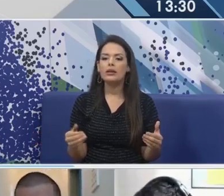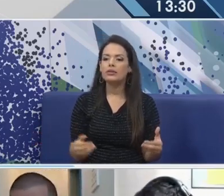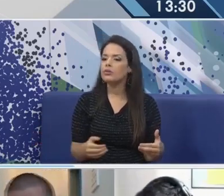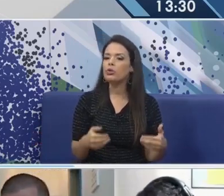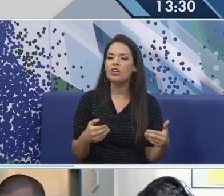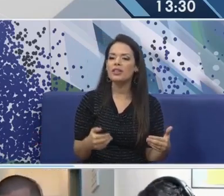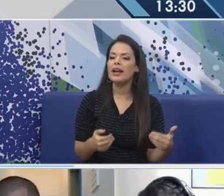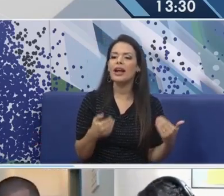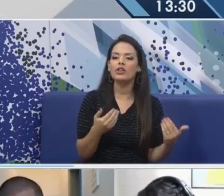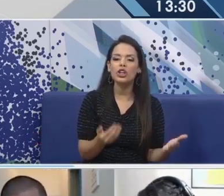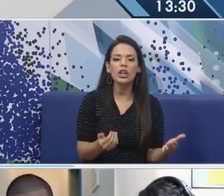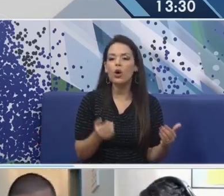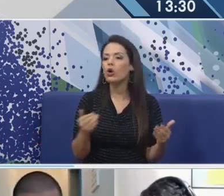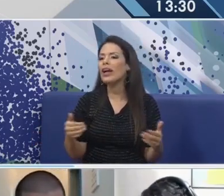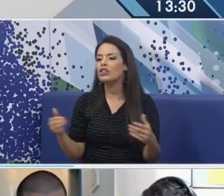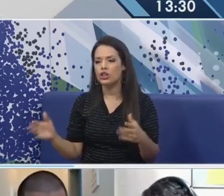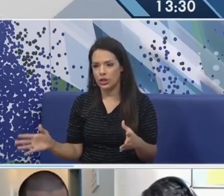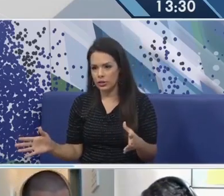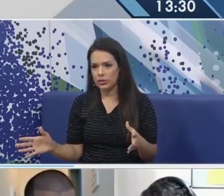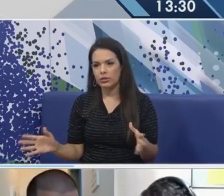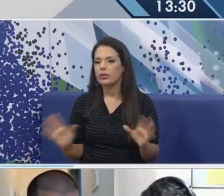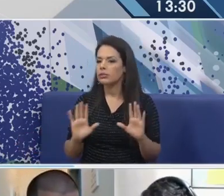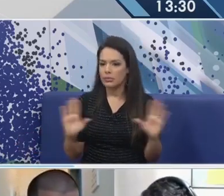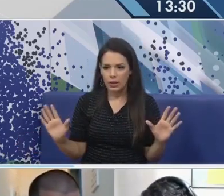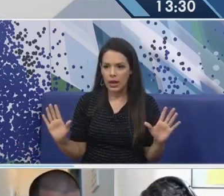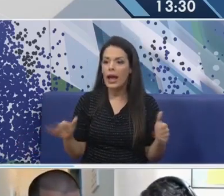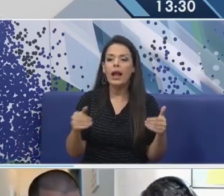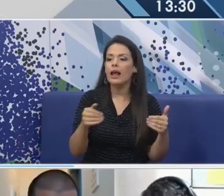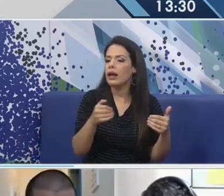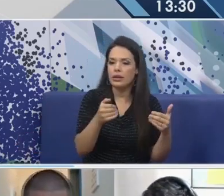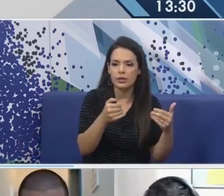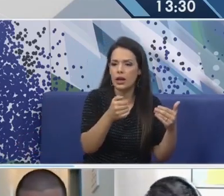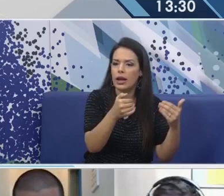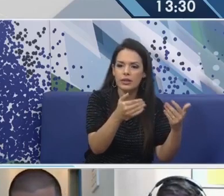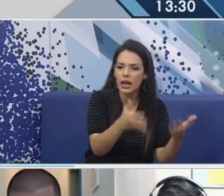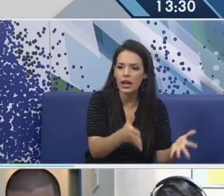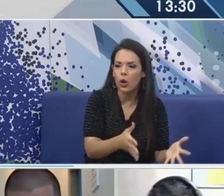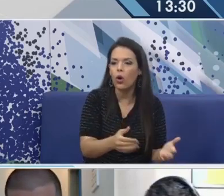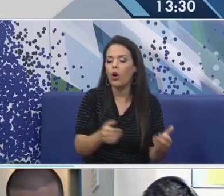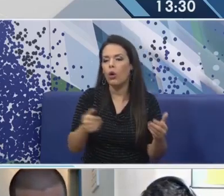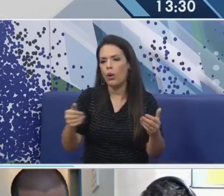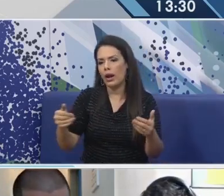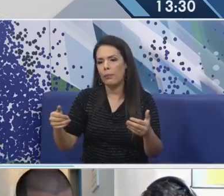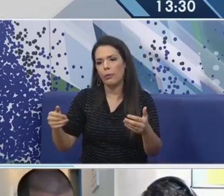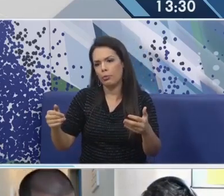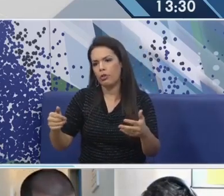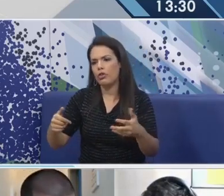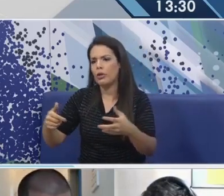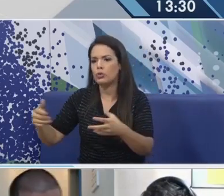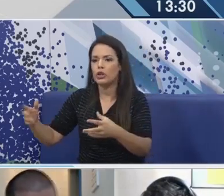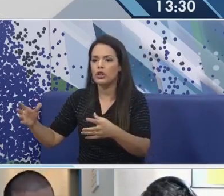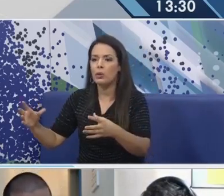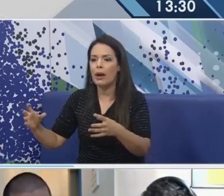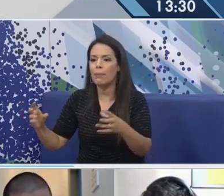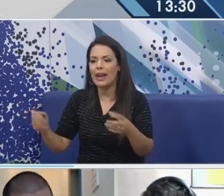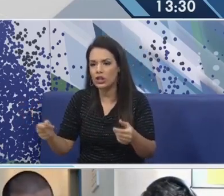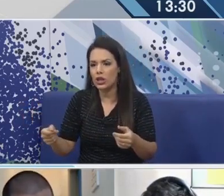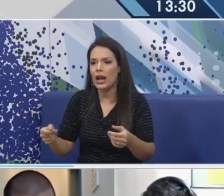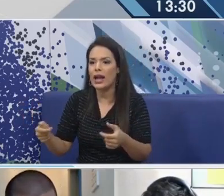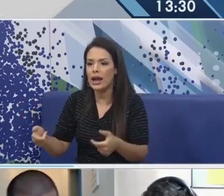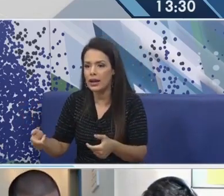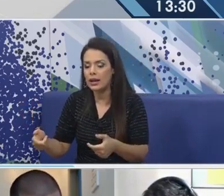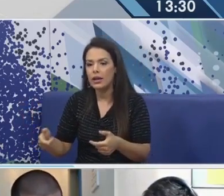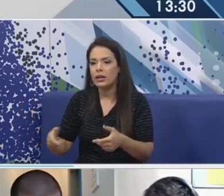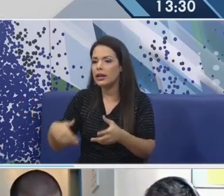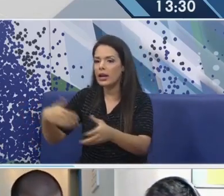Não. Podia ser a Nadine ou Nadine. Ela, se ela errou, ou ela provavelmente pode ter uma brecha